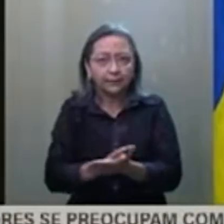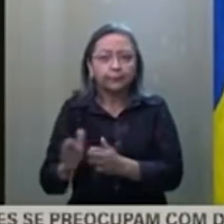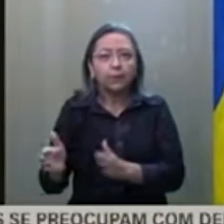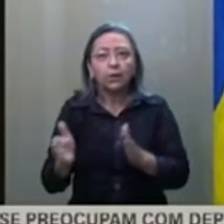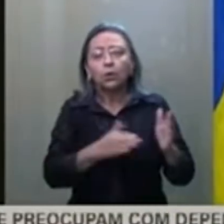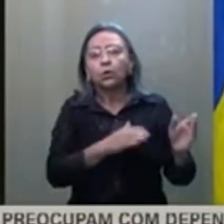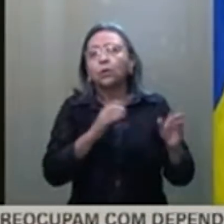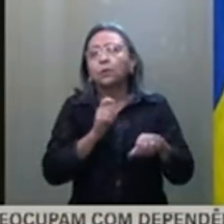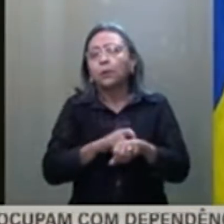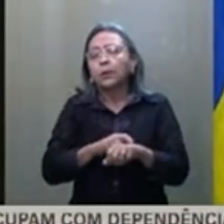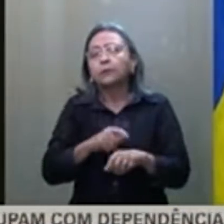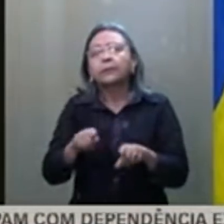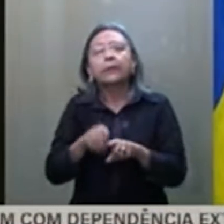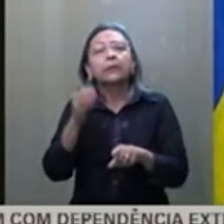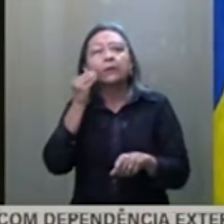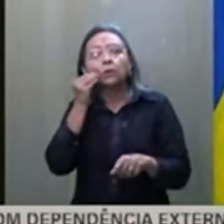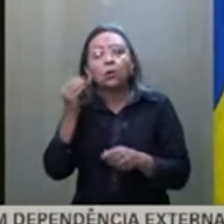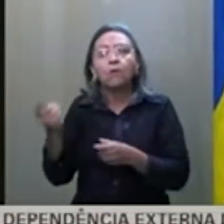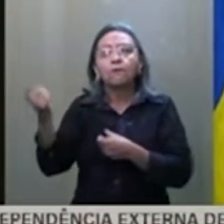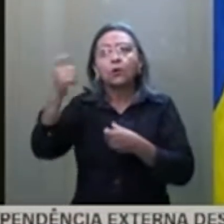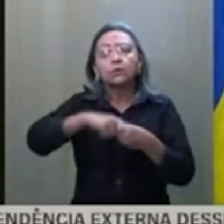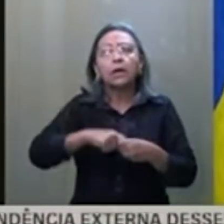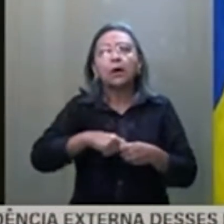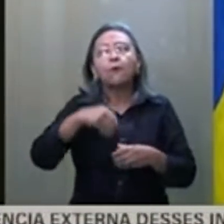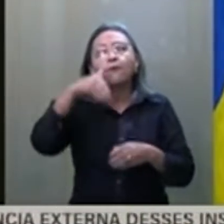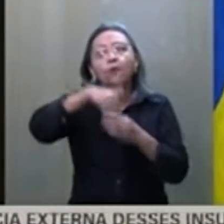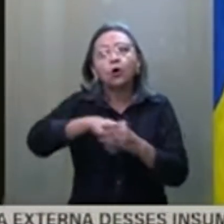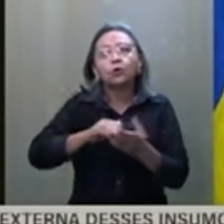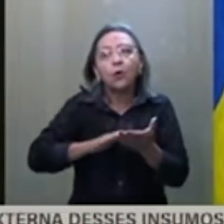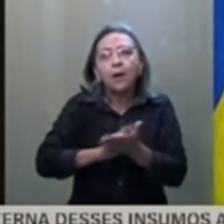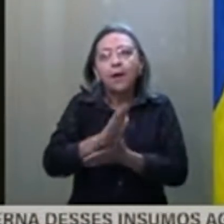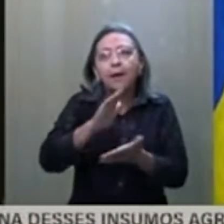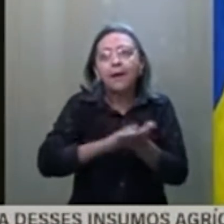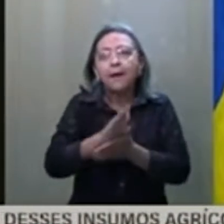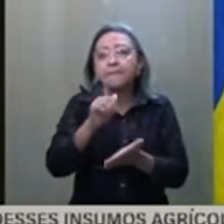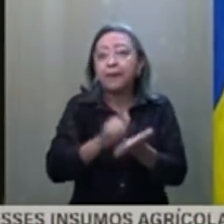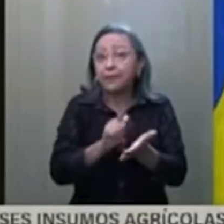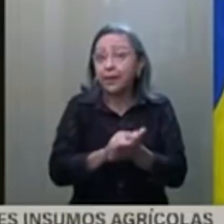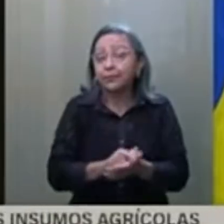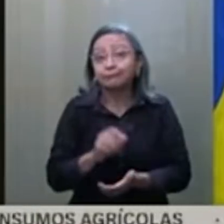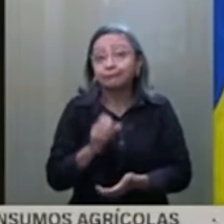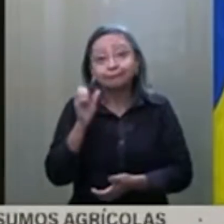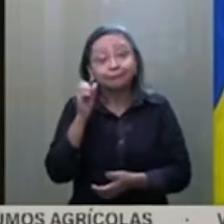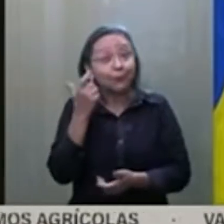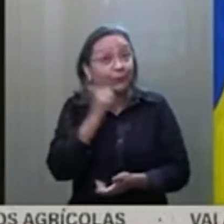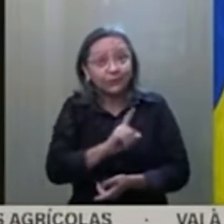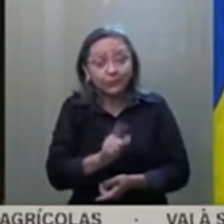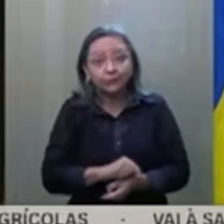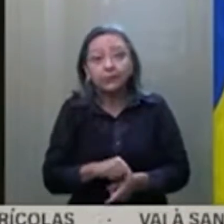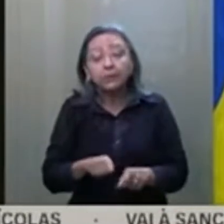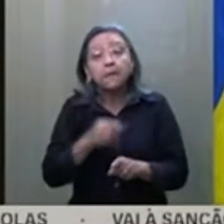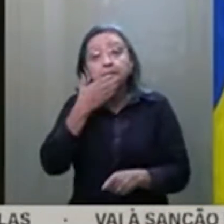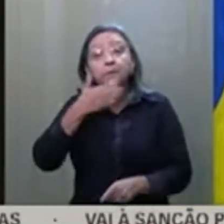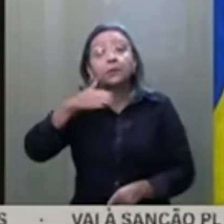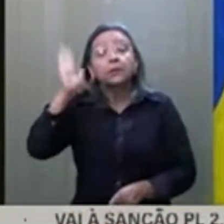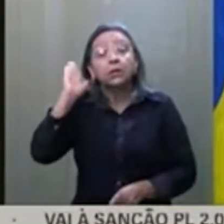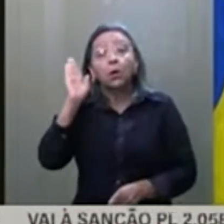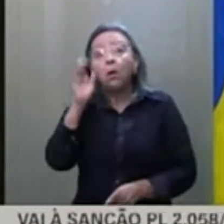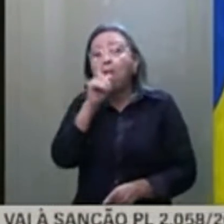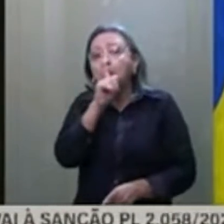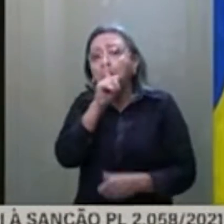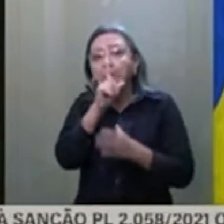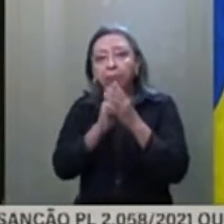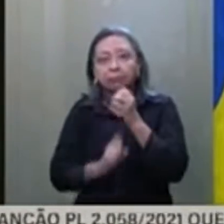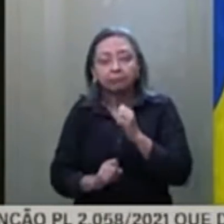tentou trazê-lo de volta o voto impresso em vão prometeu tem enfiar a viola no